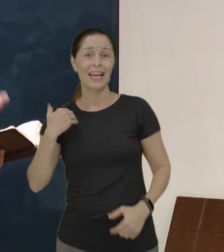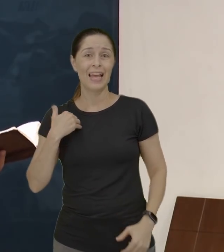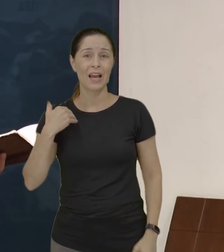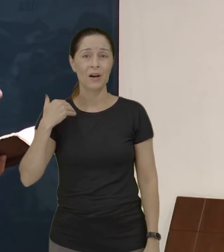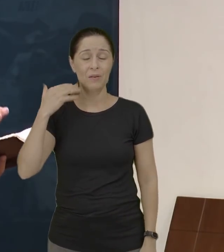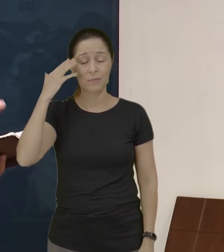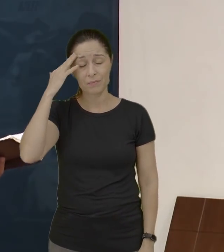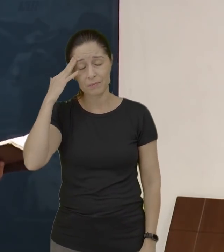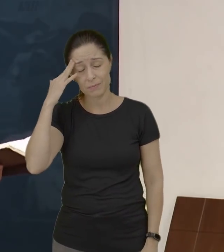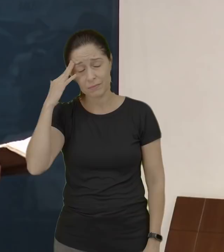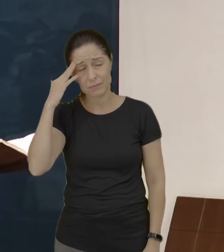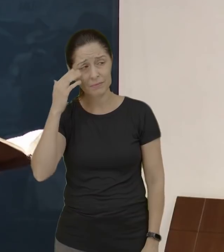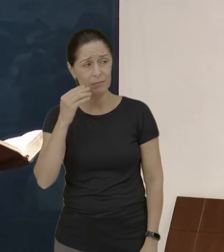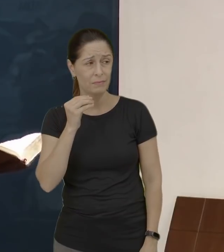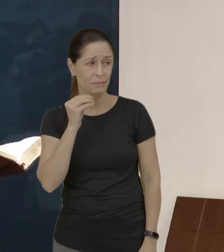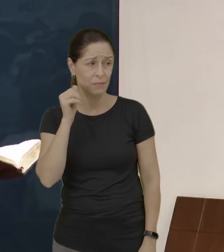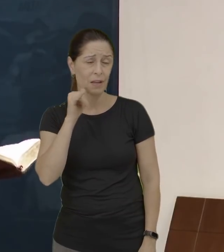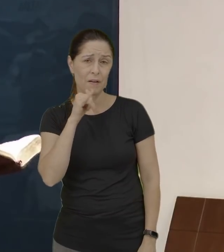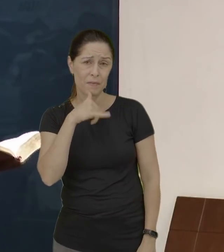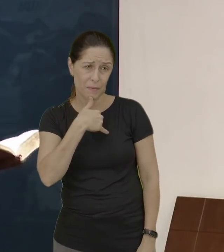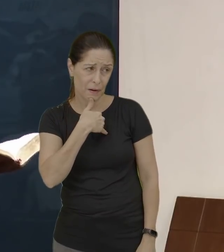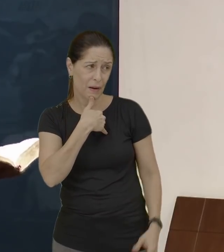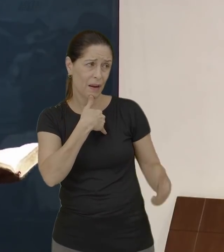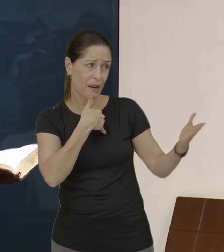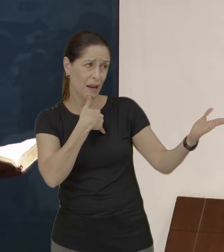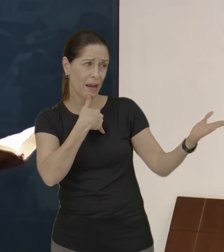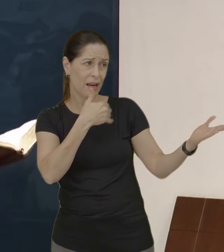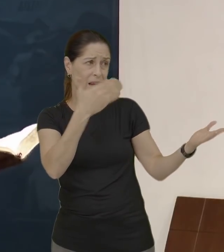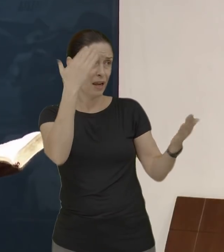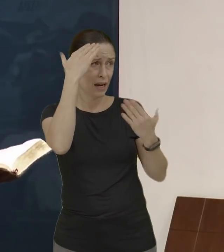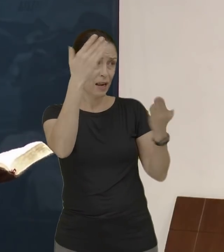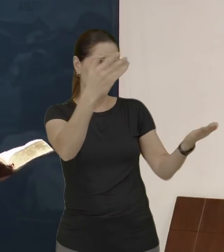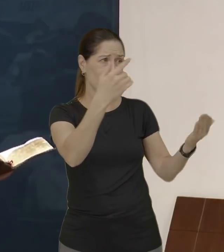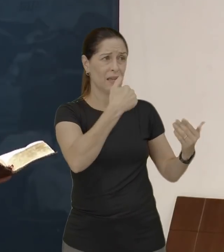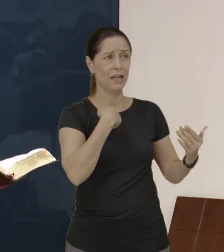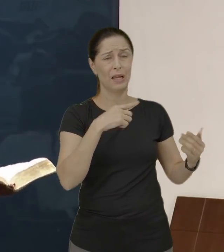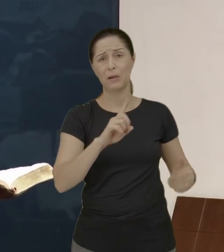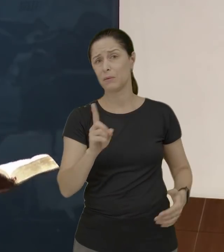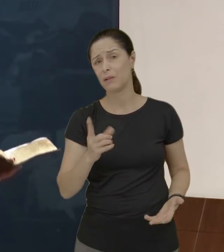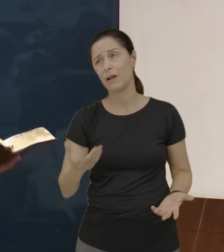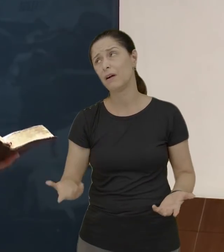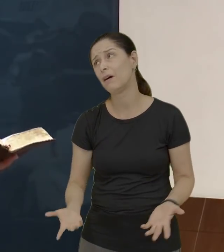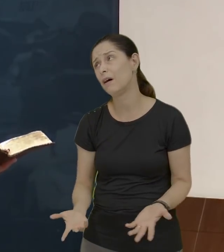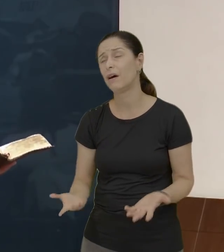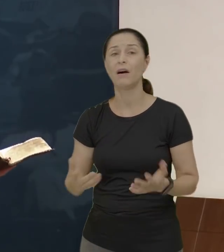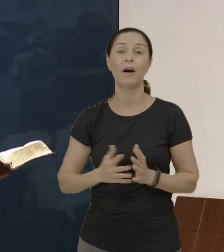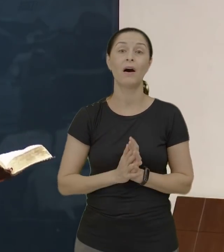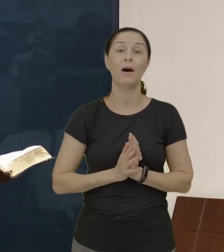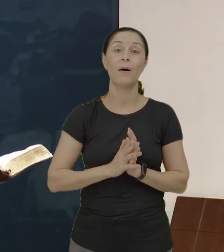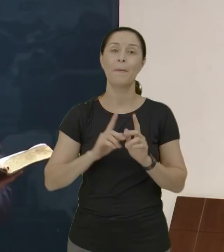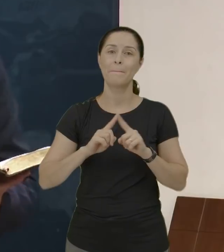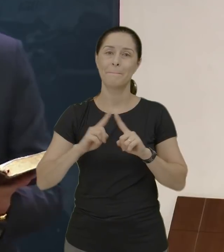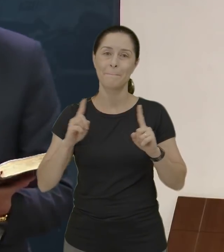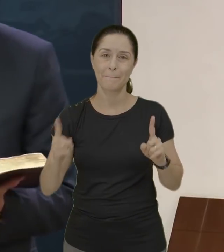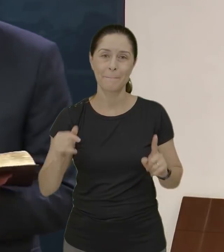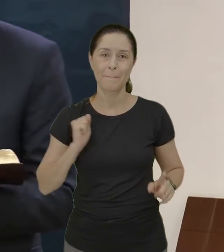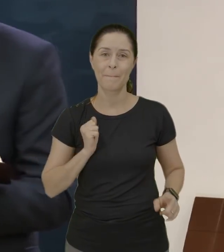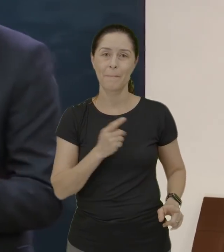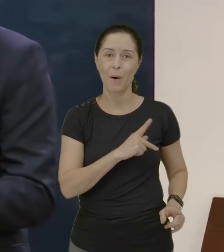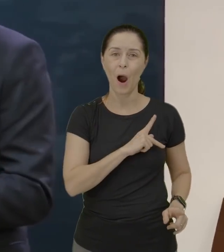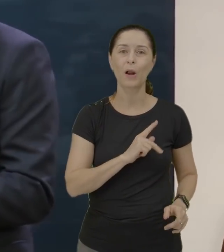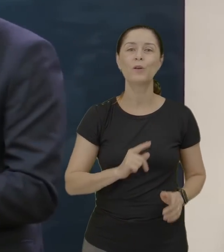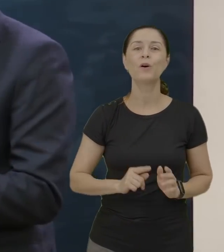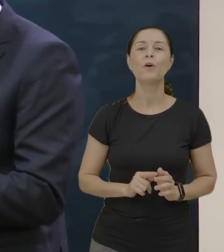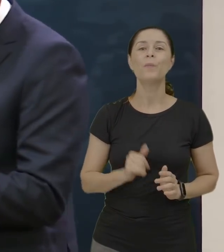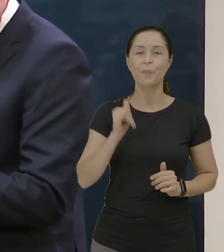E Paulo exorta: não nos cansemos de fazer o bem. Não nos cansemos de